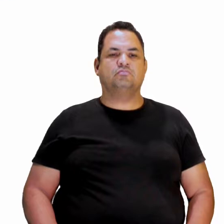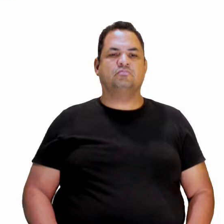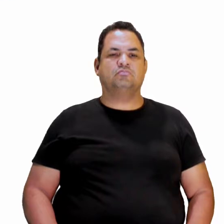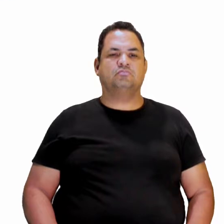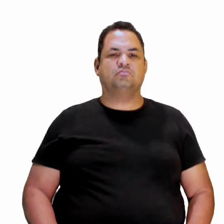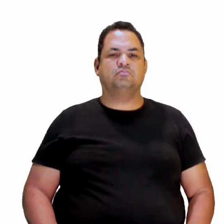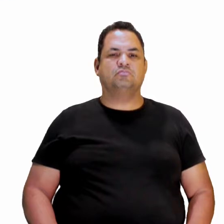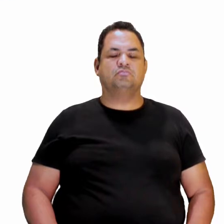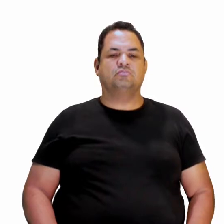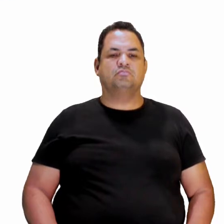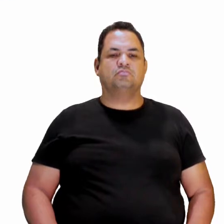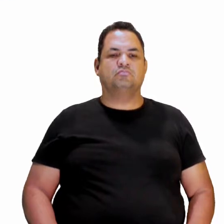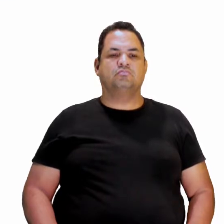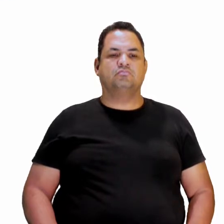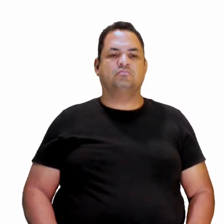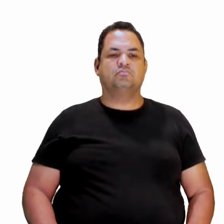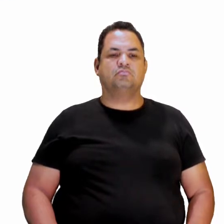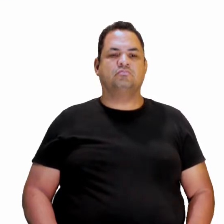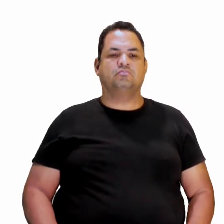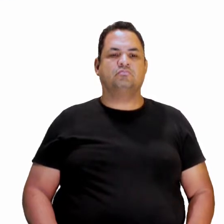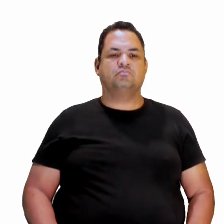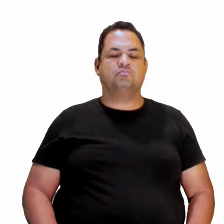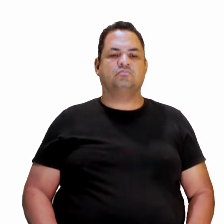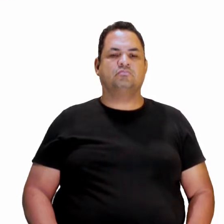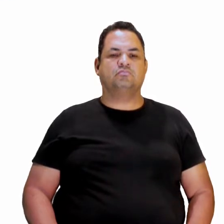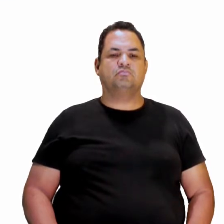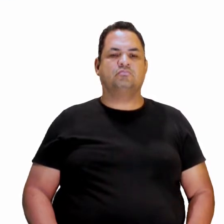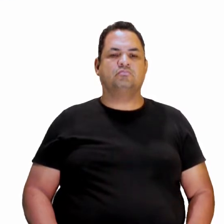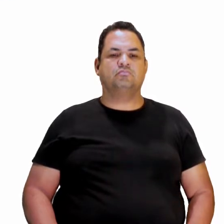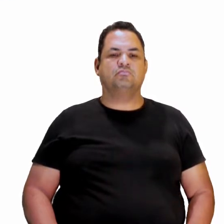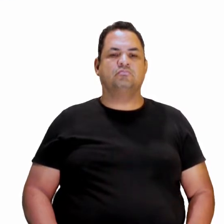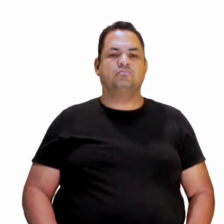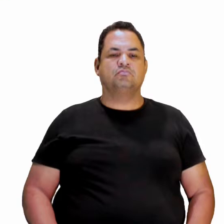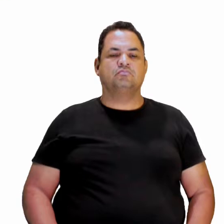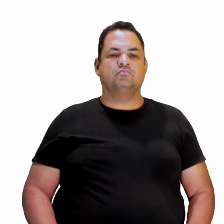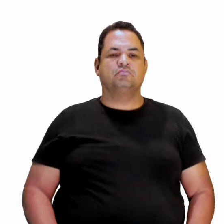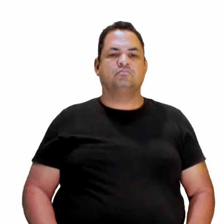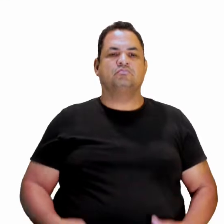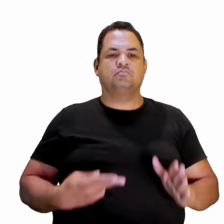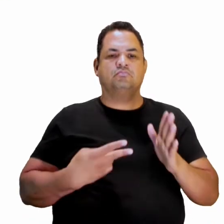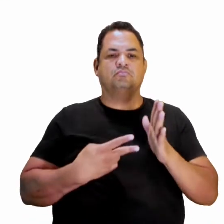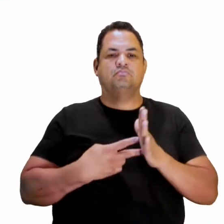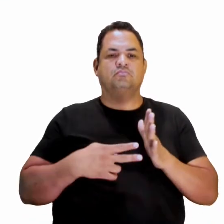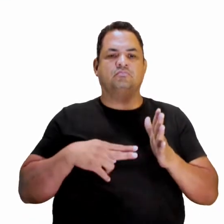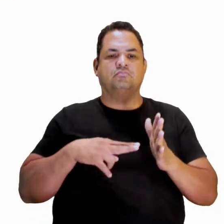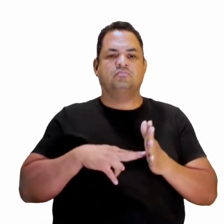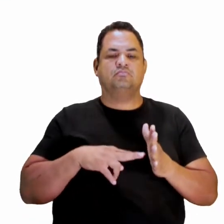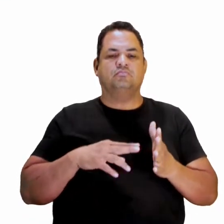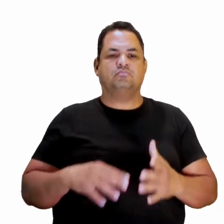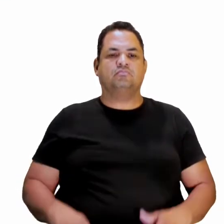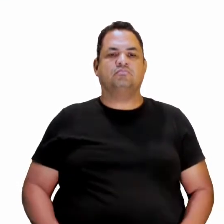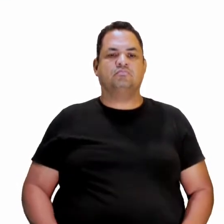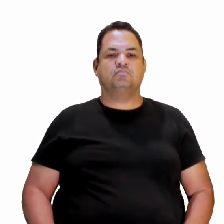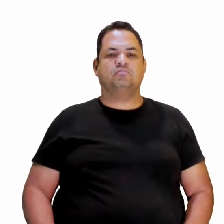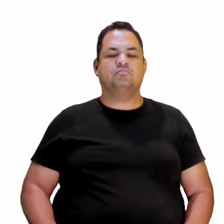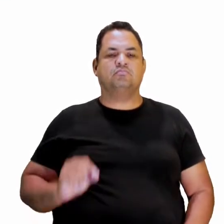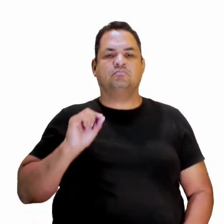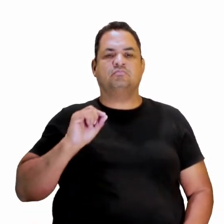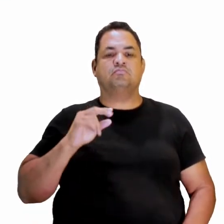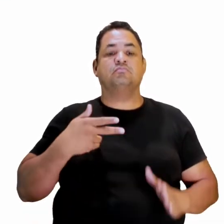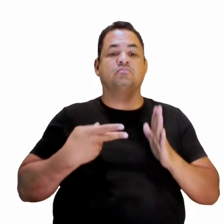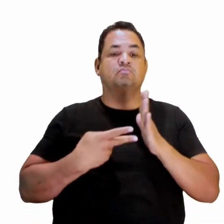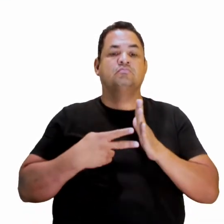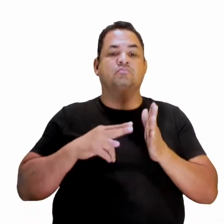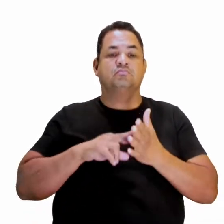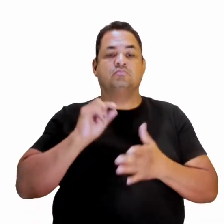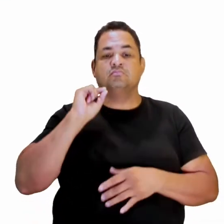tidal wave ou tsunami, que significa o quê? Alguém sabe me dizer o